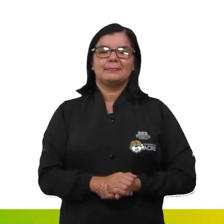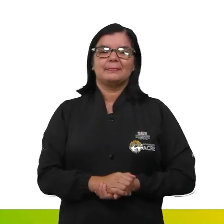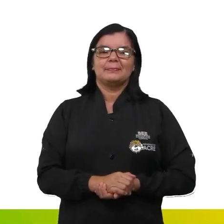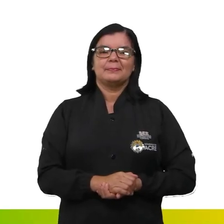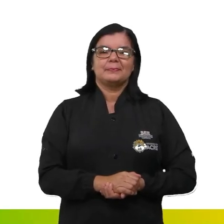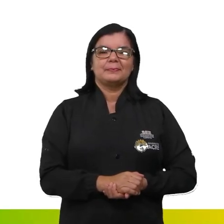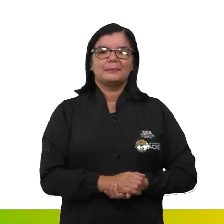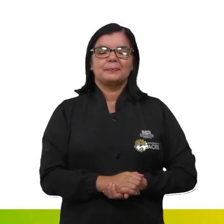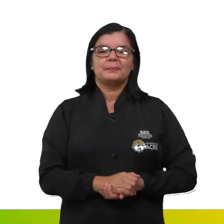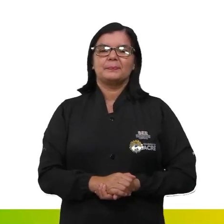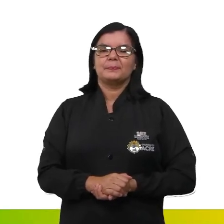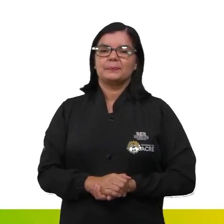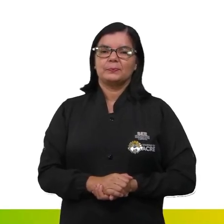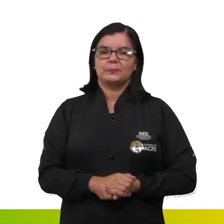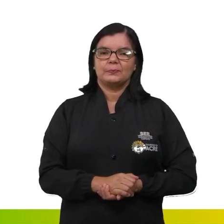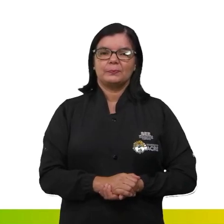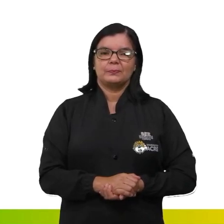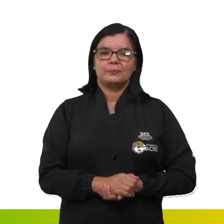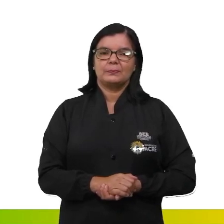Vamos lá.